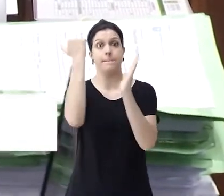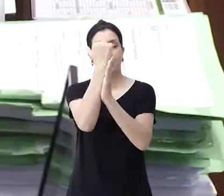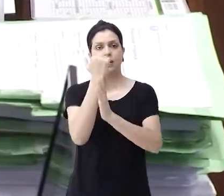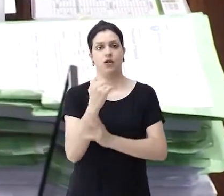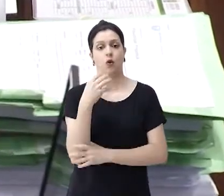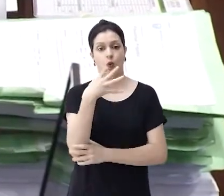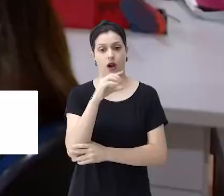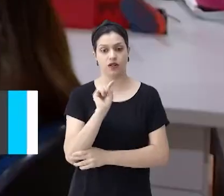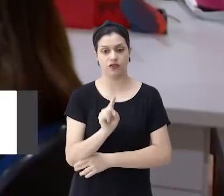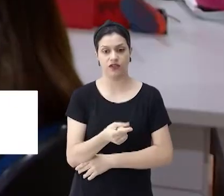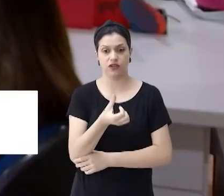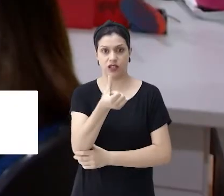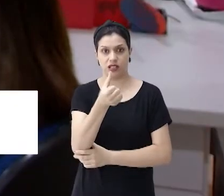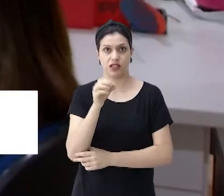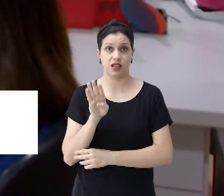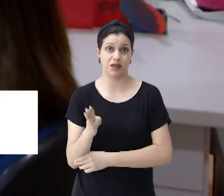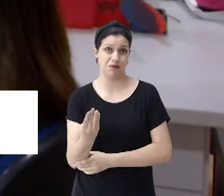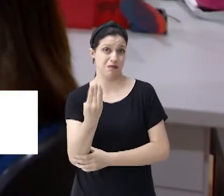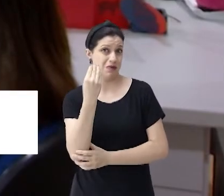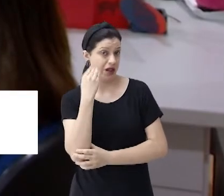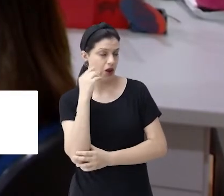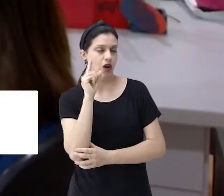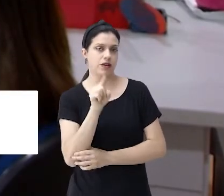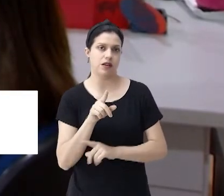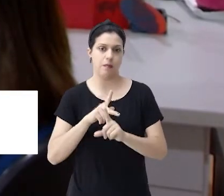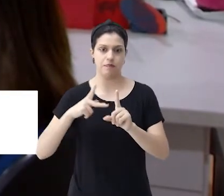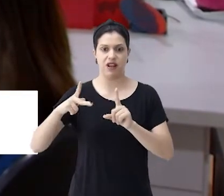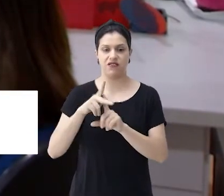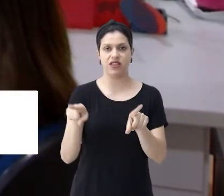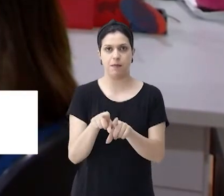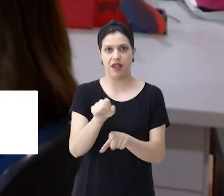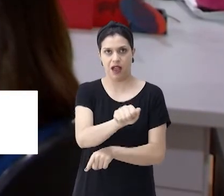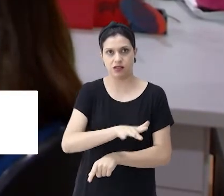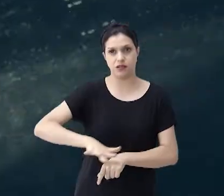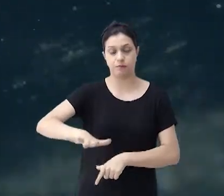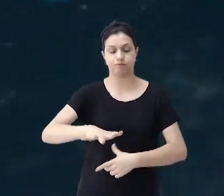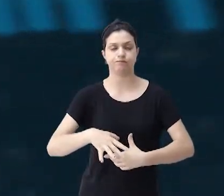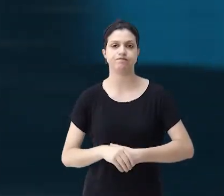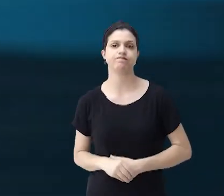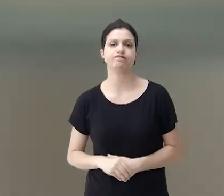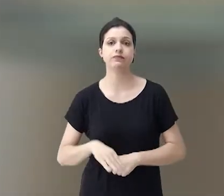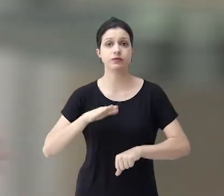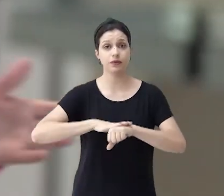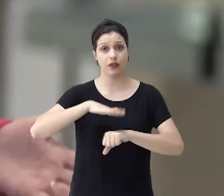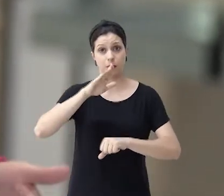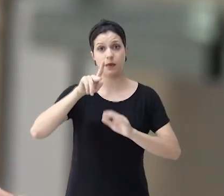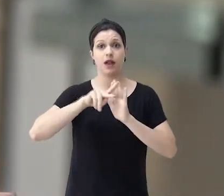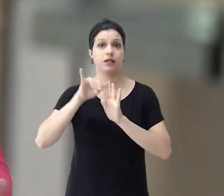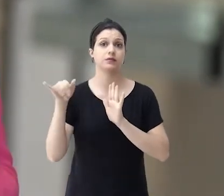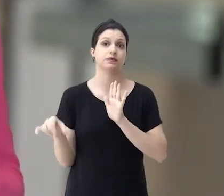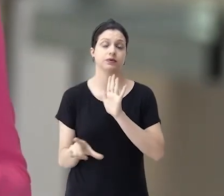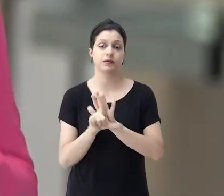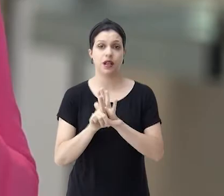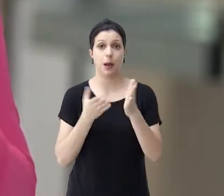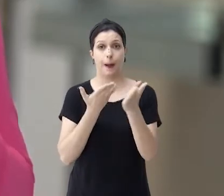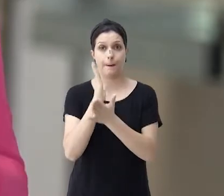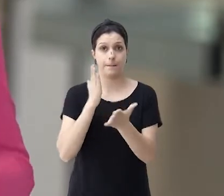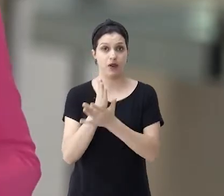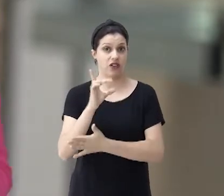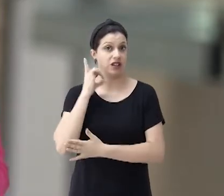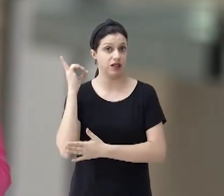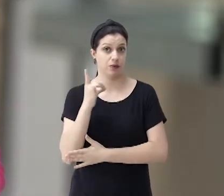maior no próximo ano. 4,6 bilhões serão destinados à Previdência e Assistência Social. Mais projetos